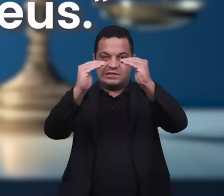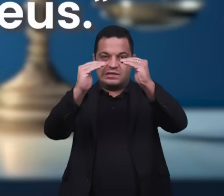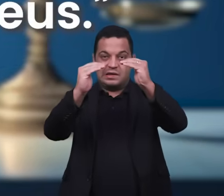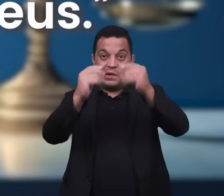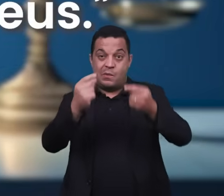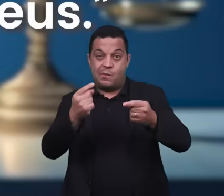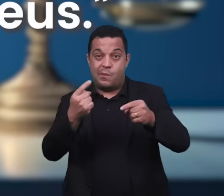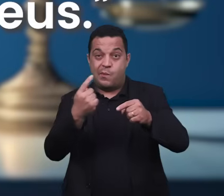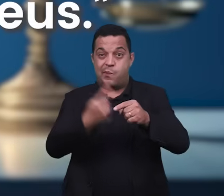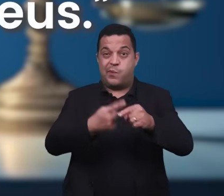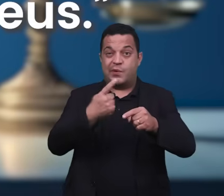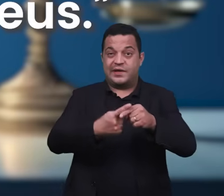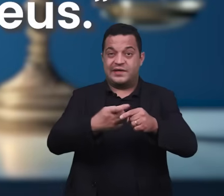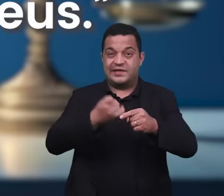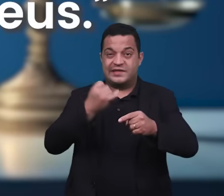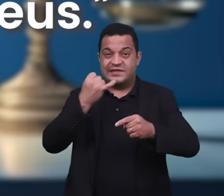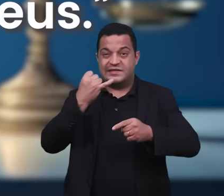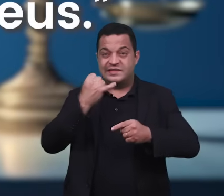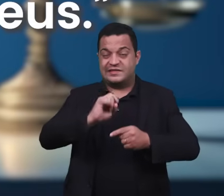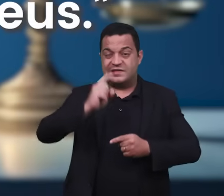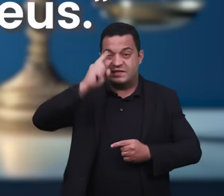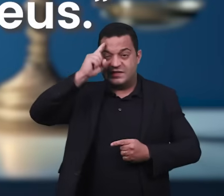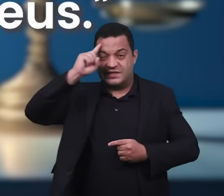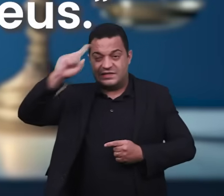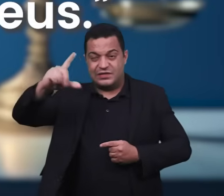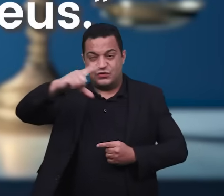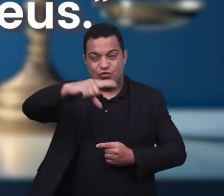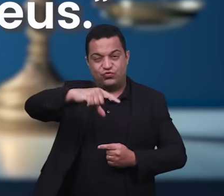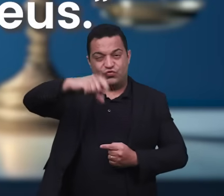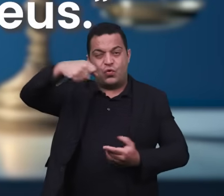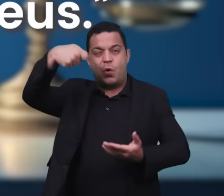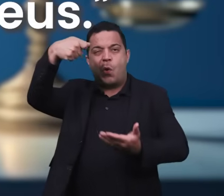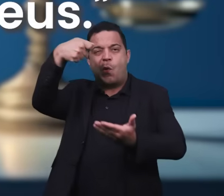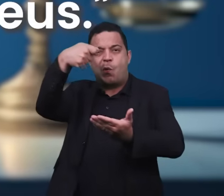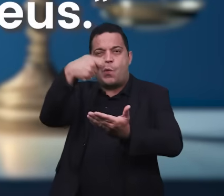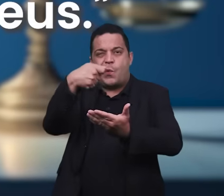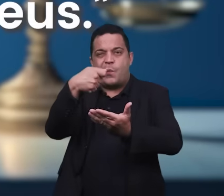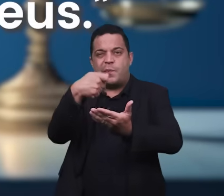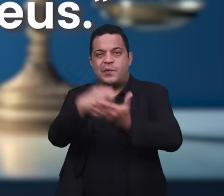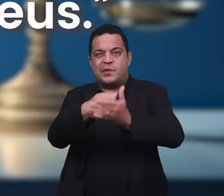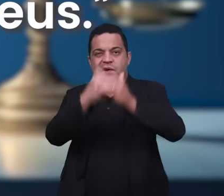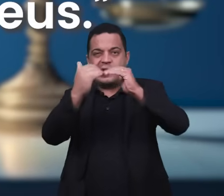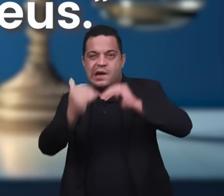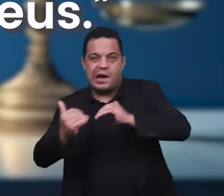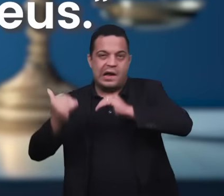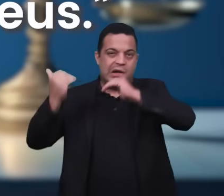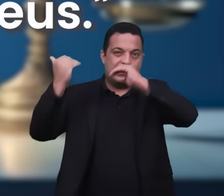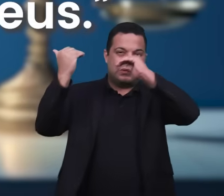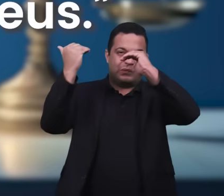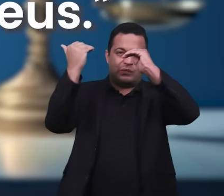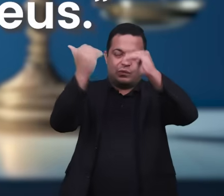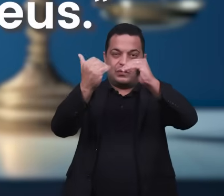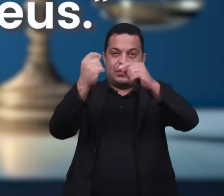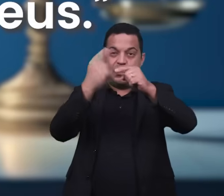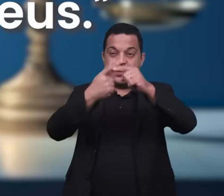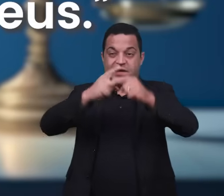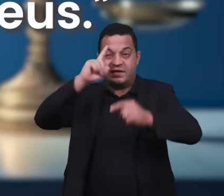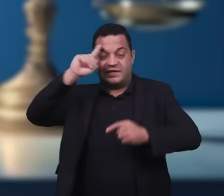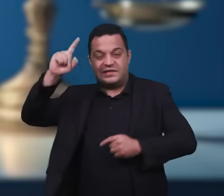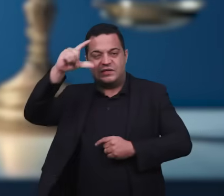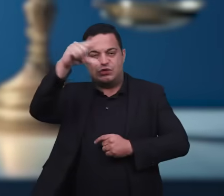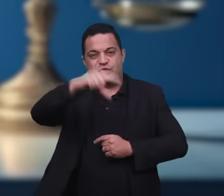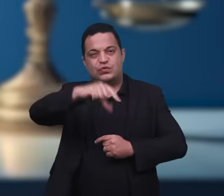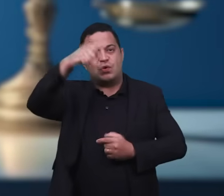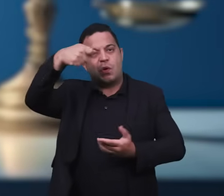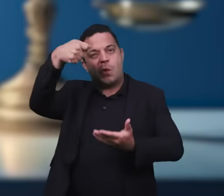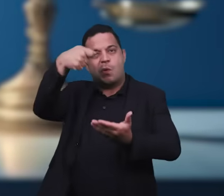há autoridade que não venha de Deus, e as autoridades que há foram ordenadas por Deus.